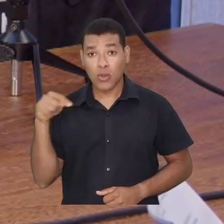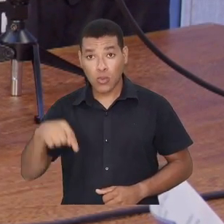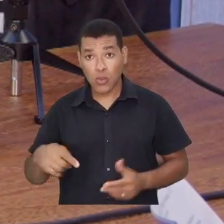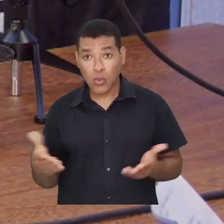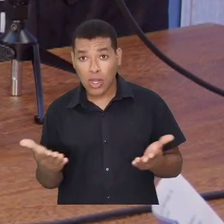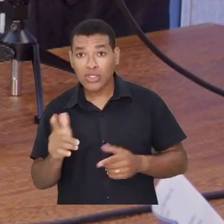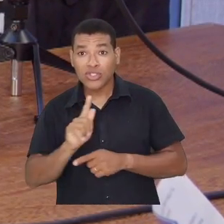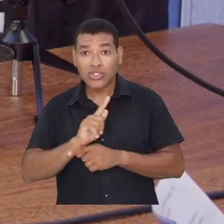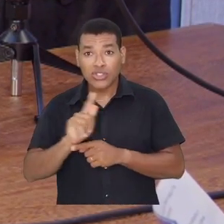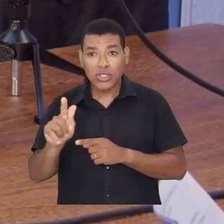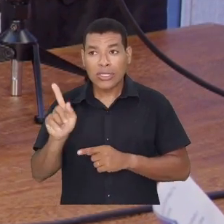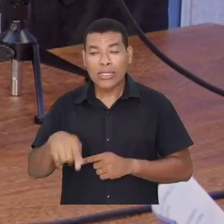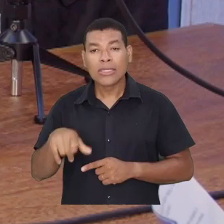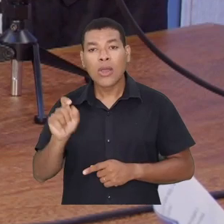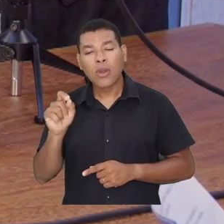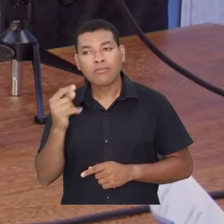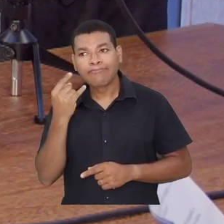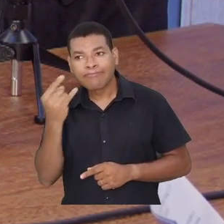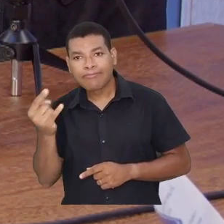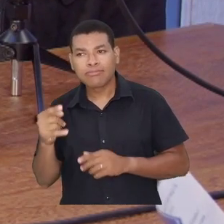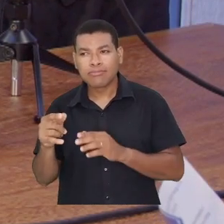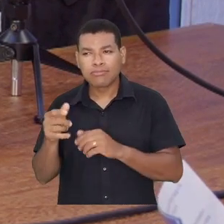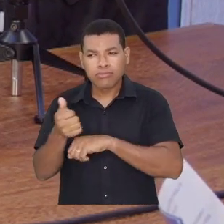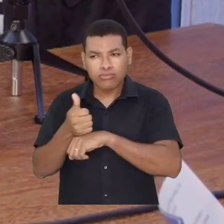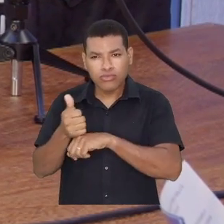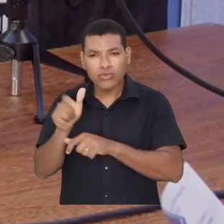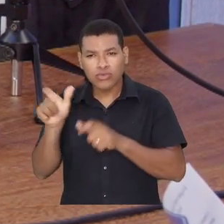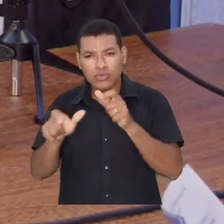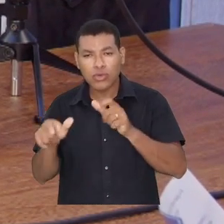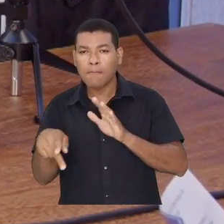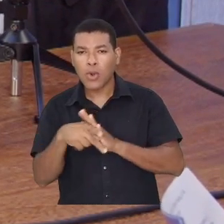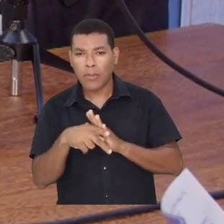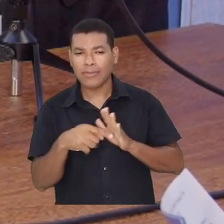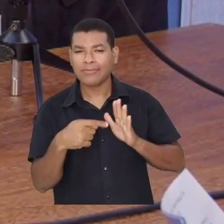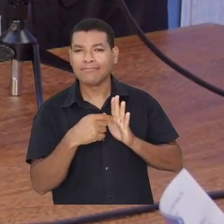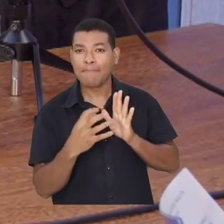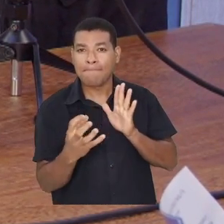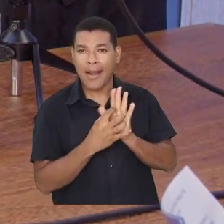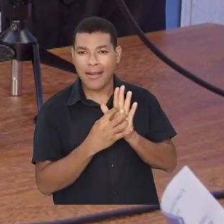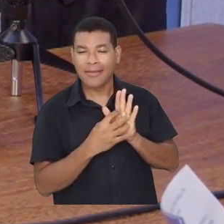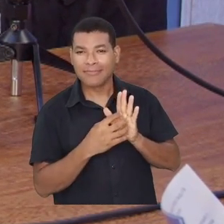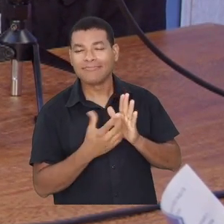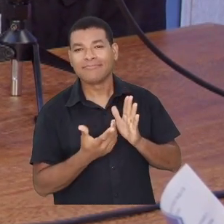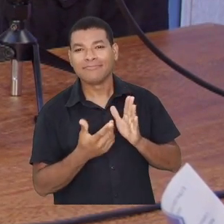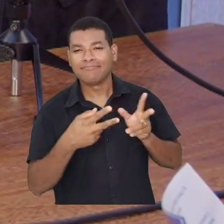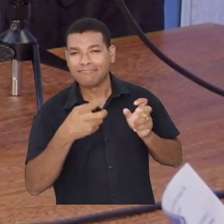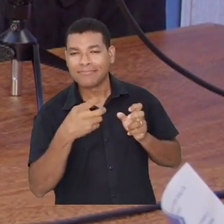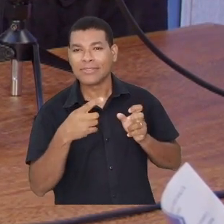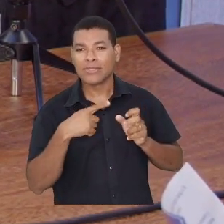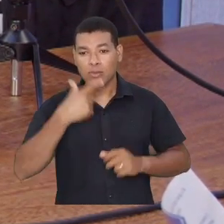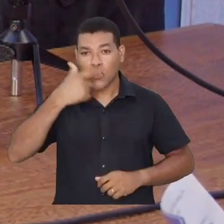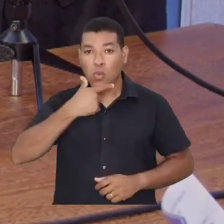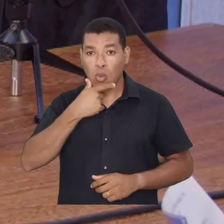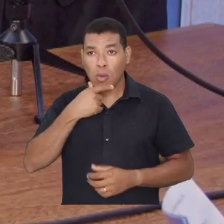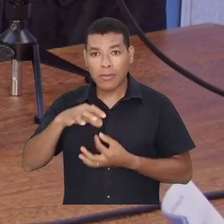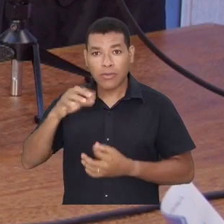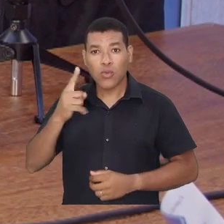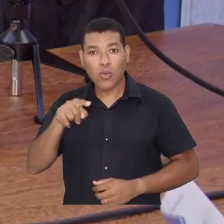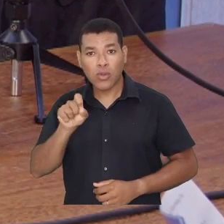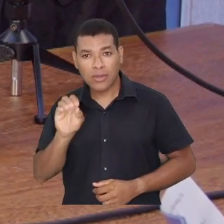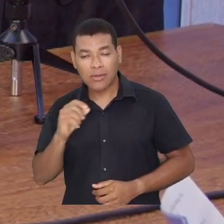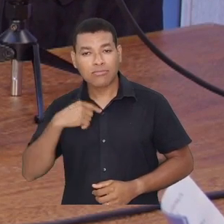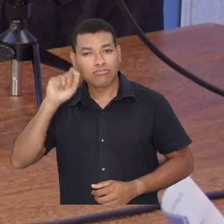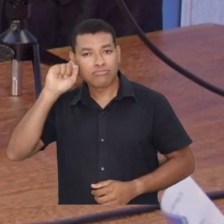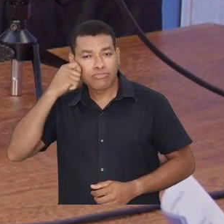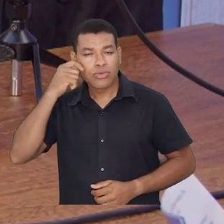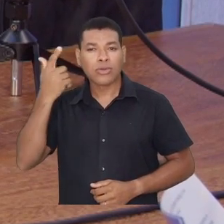gerente de atração de talentos e employer branding na P&G. Eu sou um homem de 1,80m, negro, cabelos curtos e pretos,